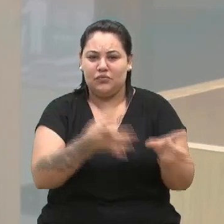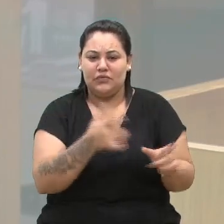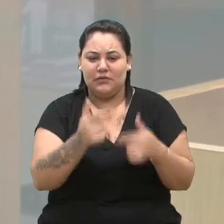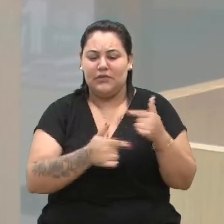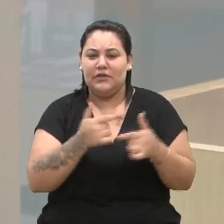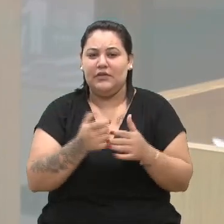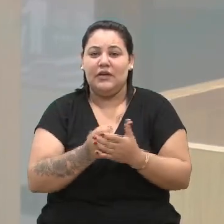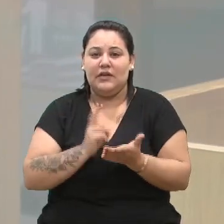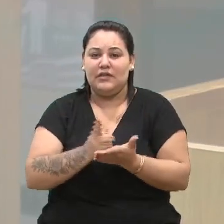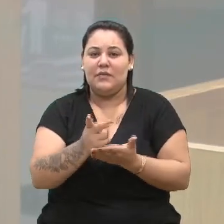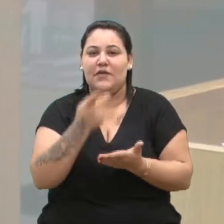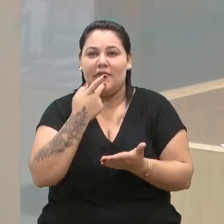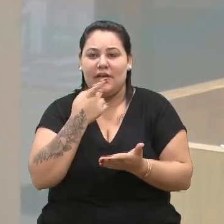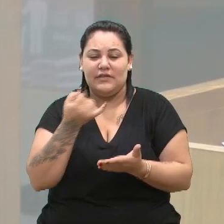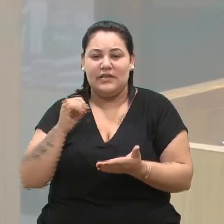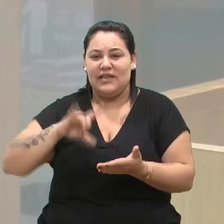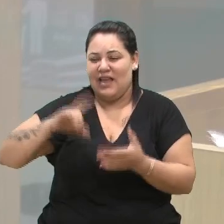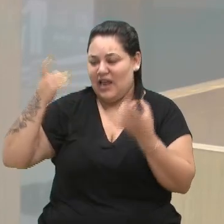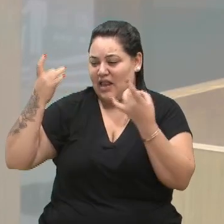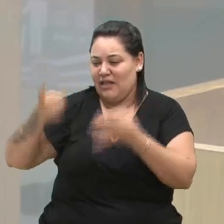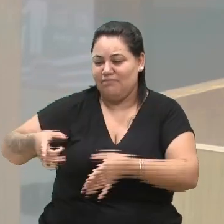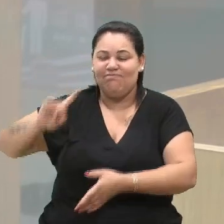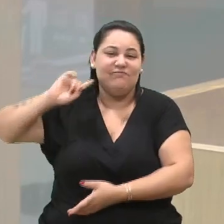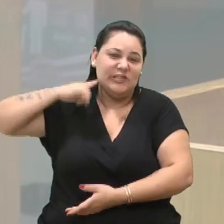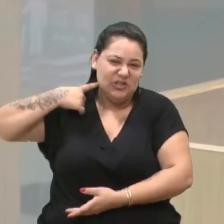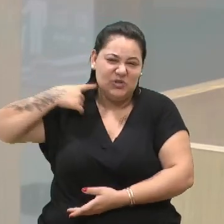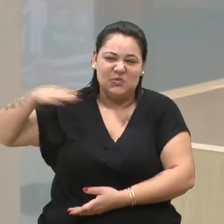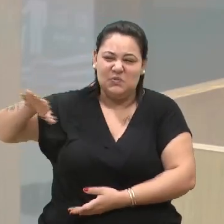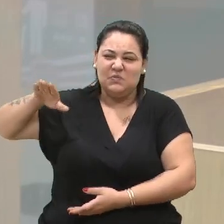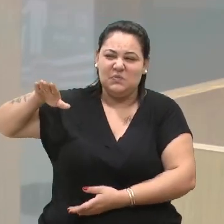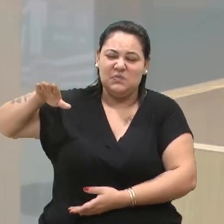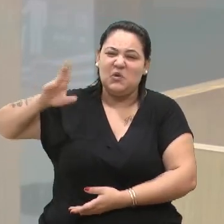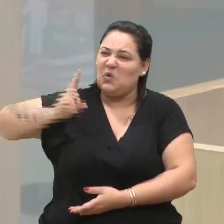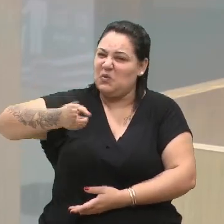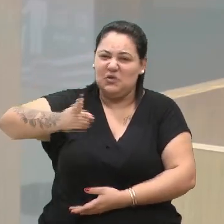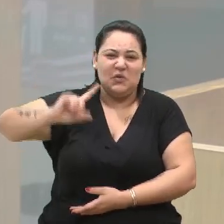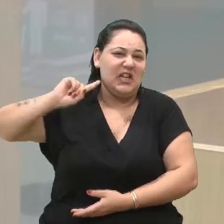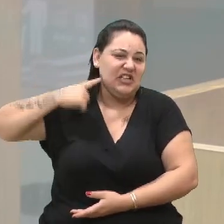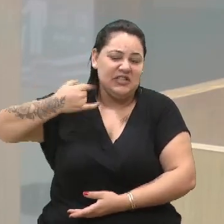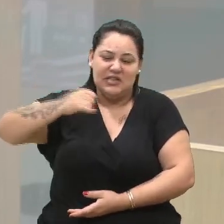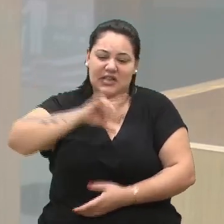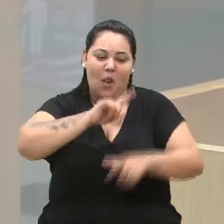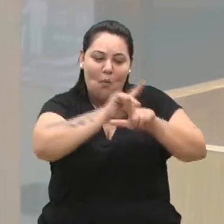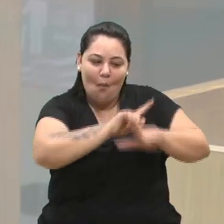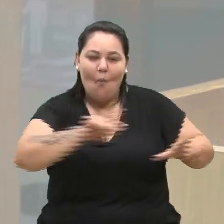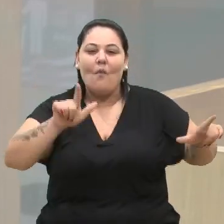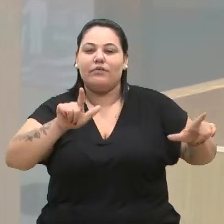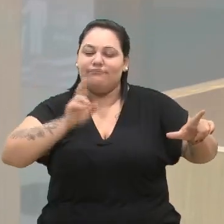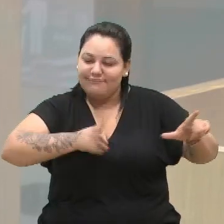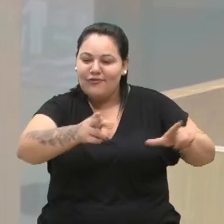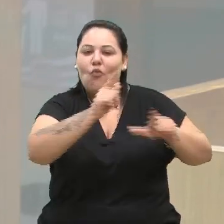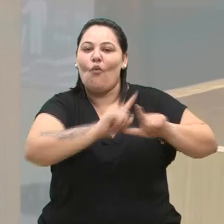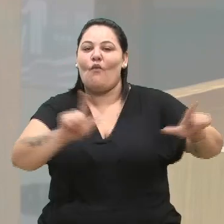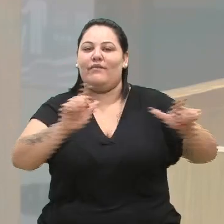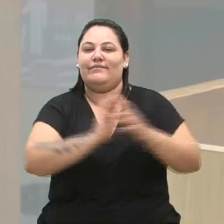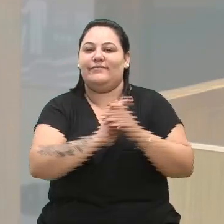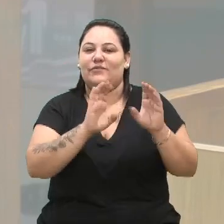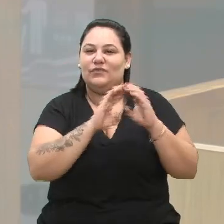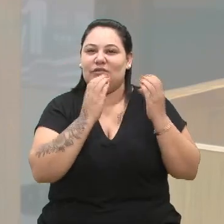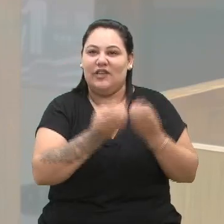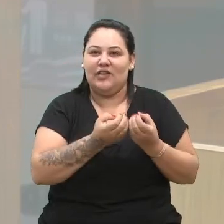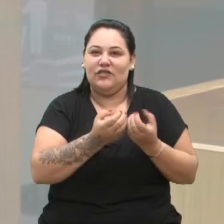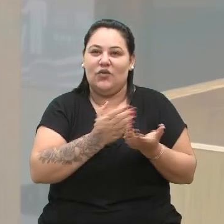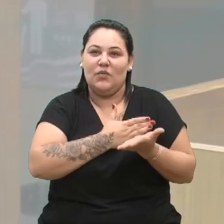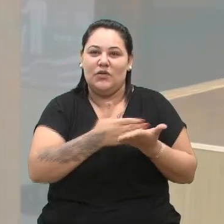digo, aonde tem lixo, chama lixo. E aonde tem limpeza, chama limpeza. A comunidade começou a limpar os pátios,